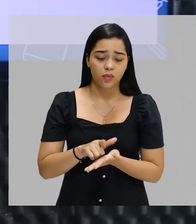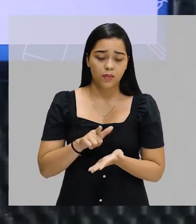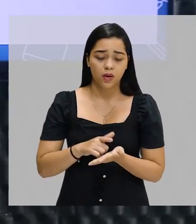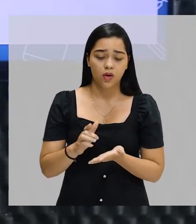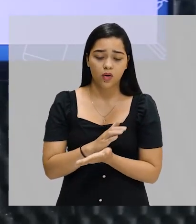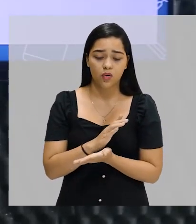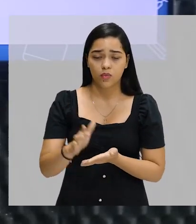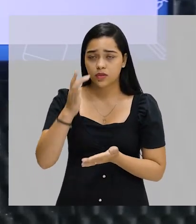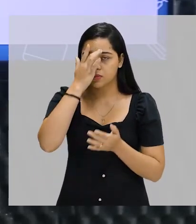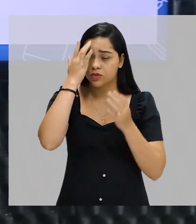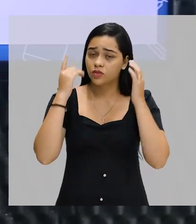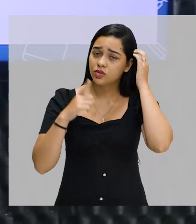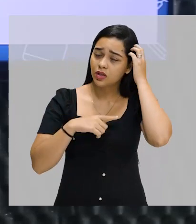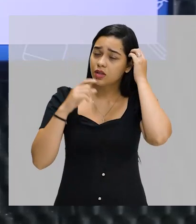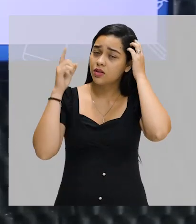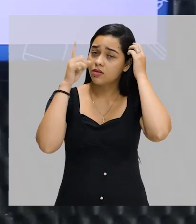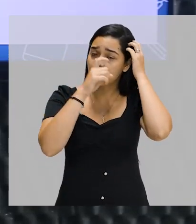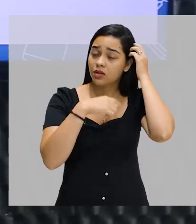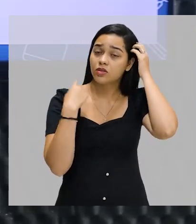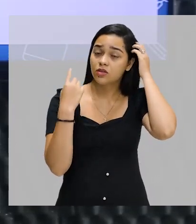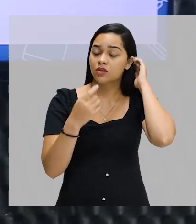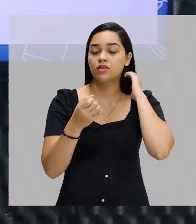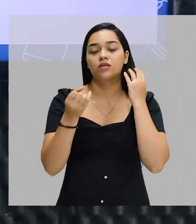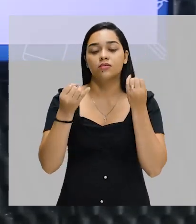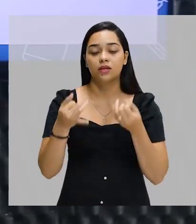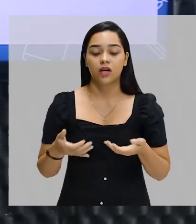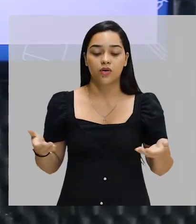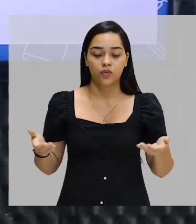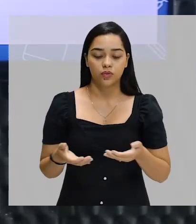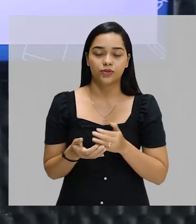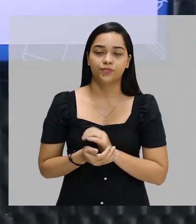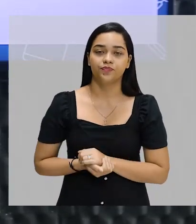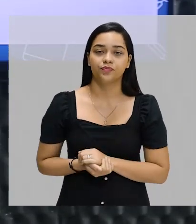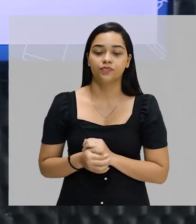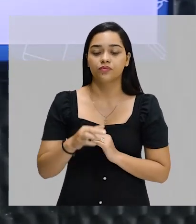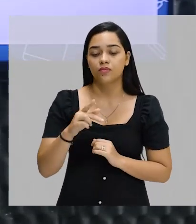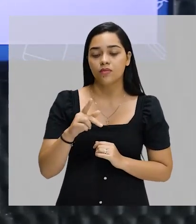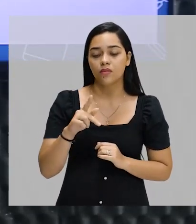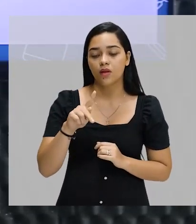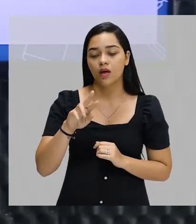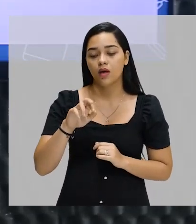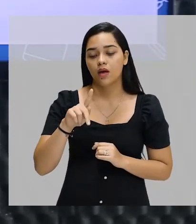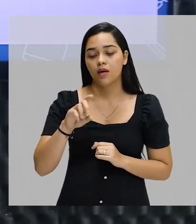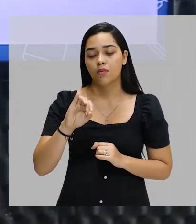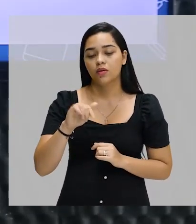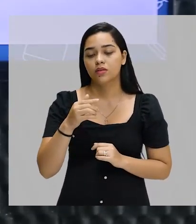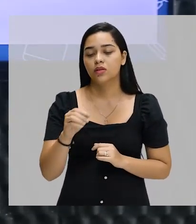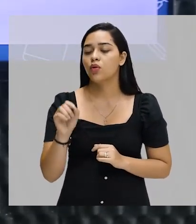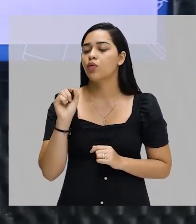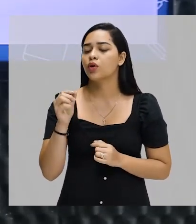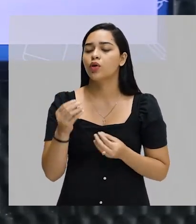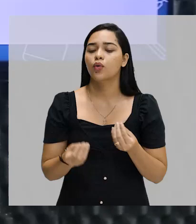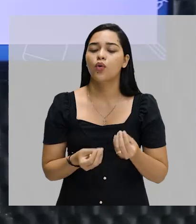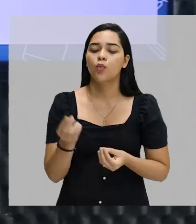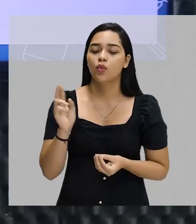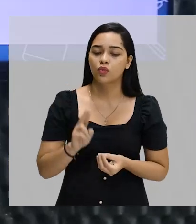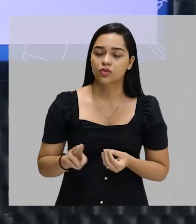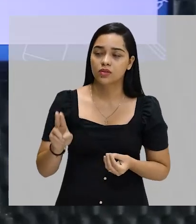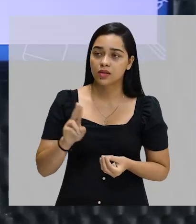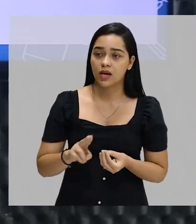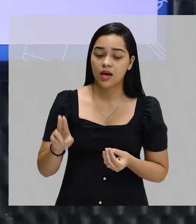têm as suas dificuldades. É isso que nós vamos falar hoje. Preposição, o que elas são, como